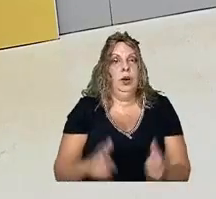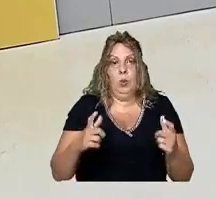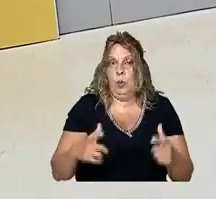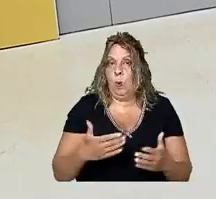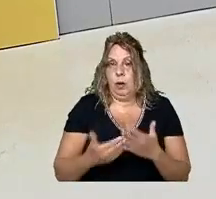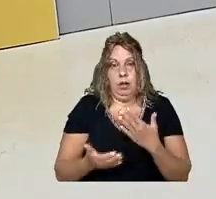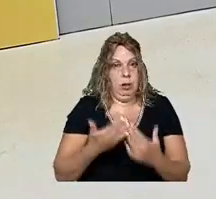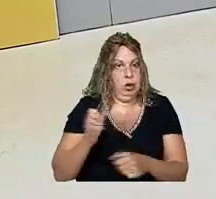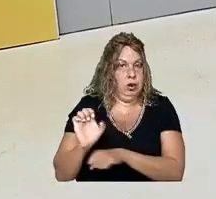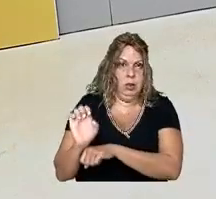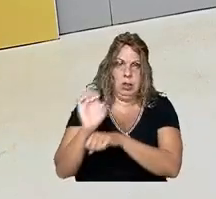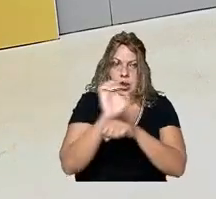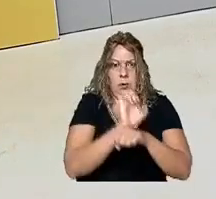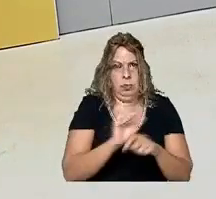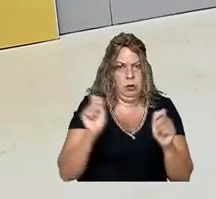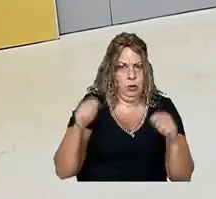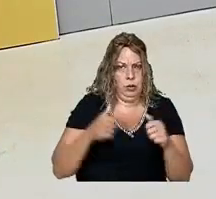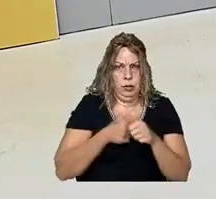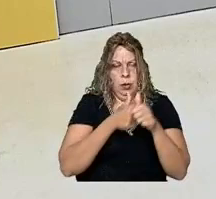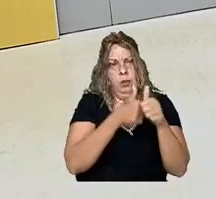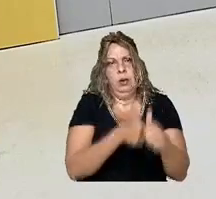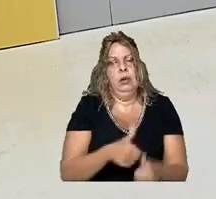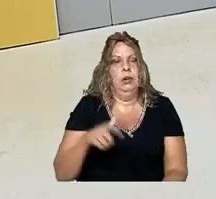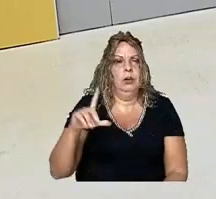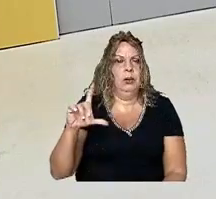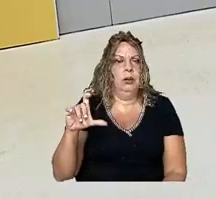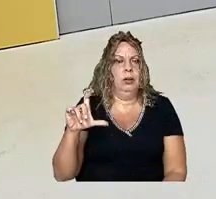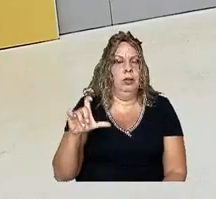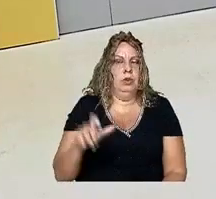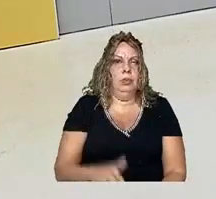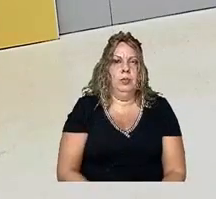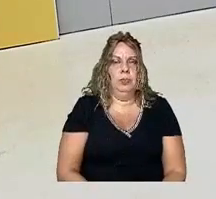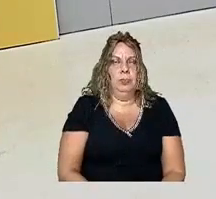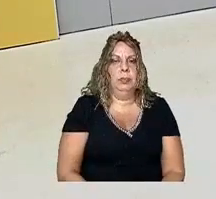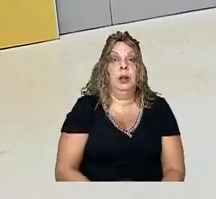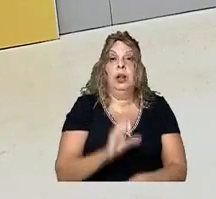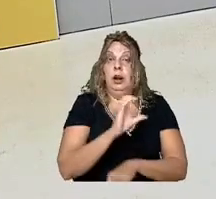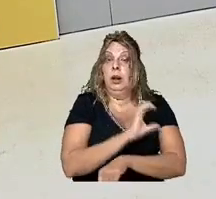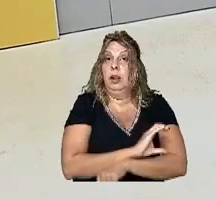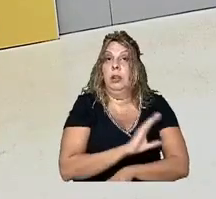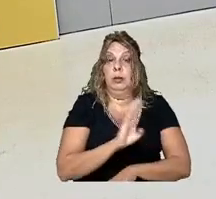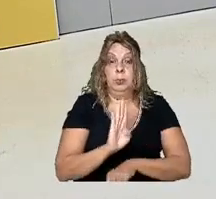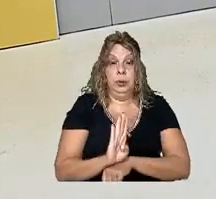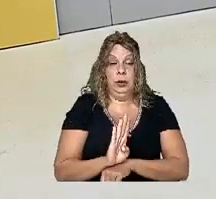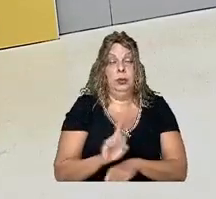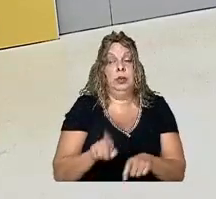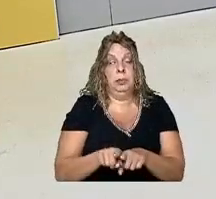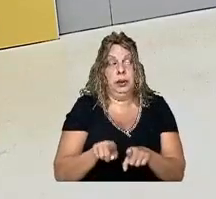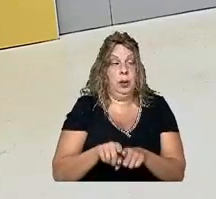estiverem. 24, 24, Osmã em Campo do Brito, Jaine em São Mateus.